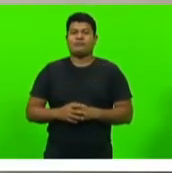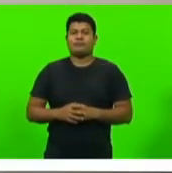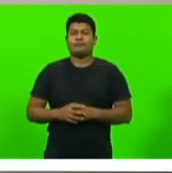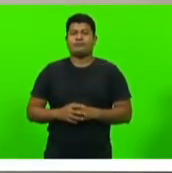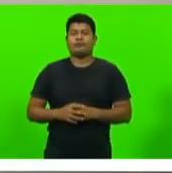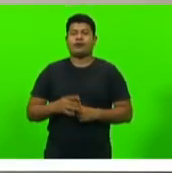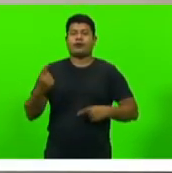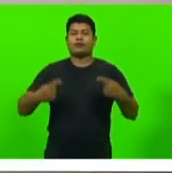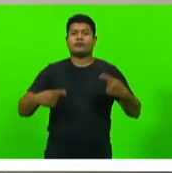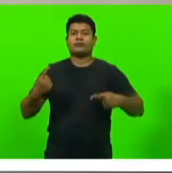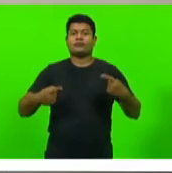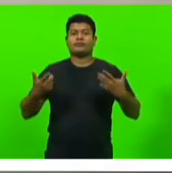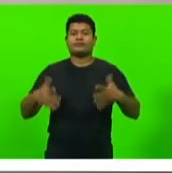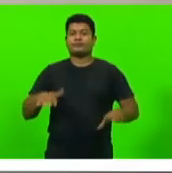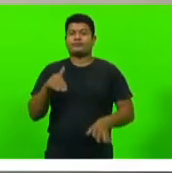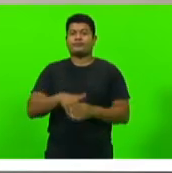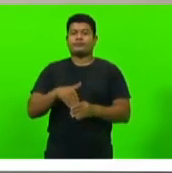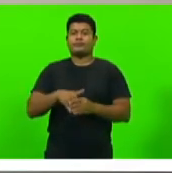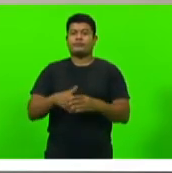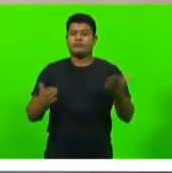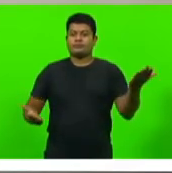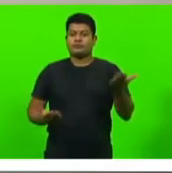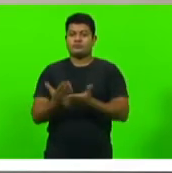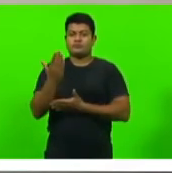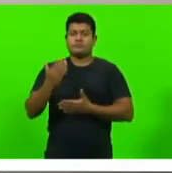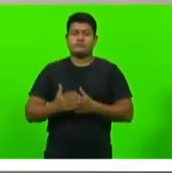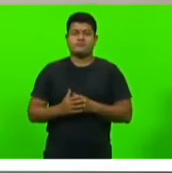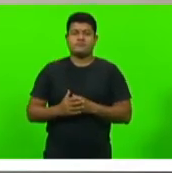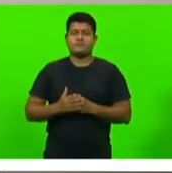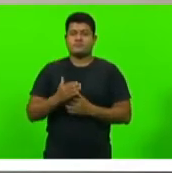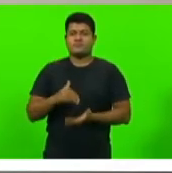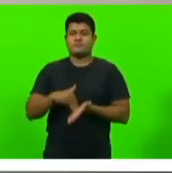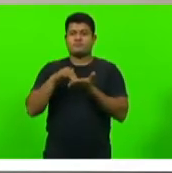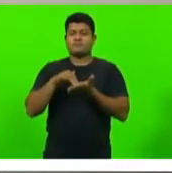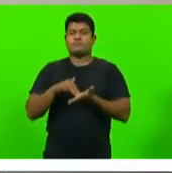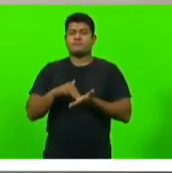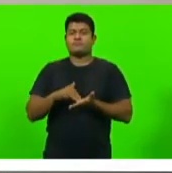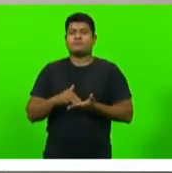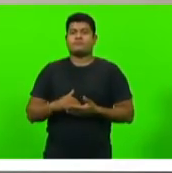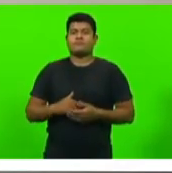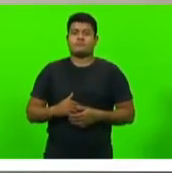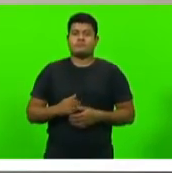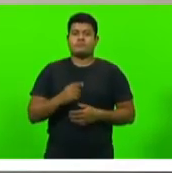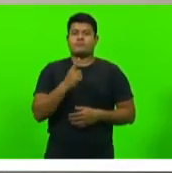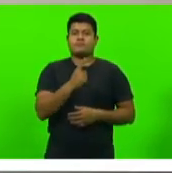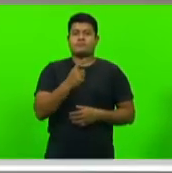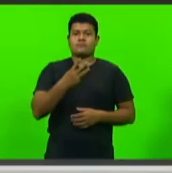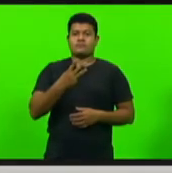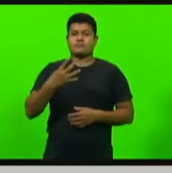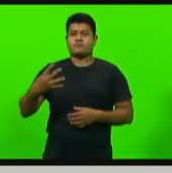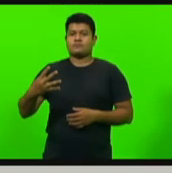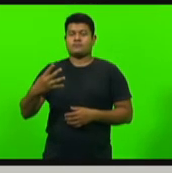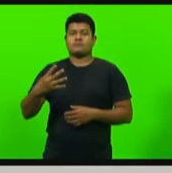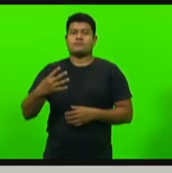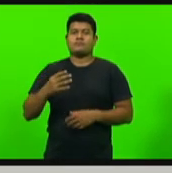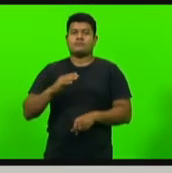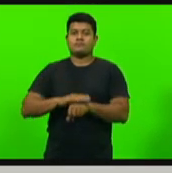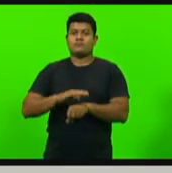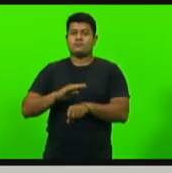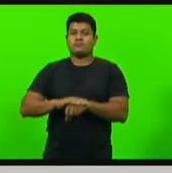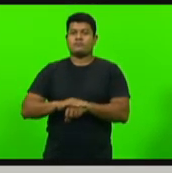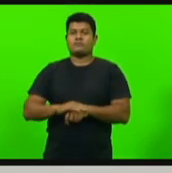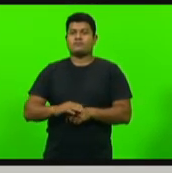Em votação. Aprovado. Moções. Moção 134. Autor,